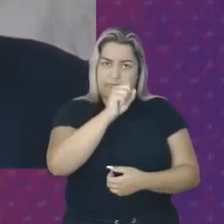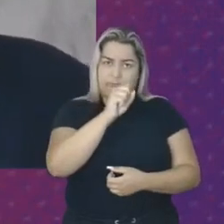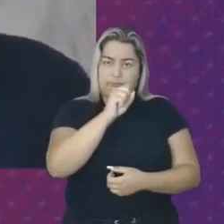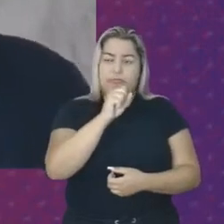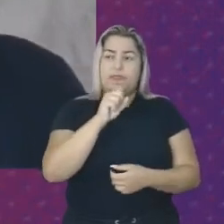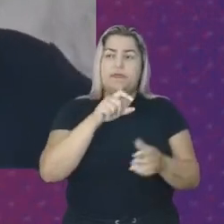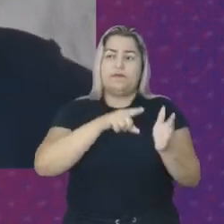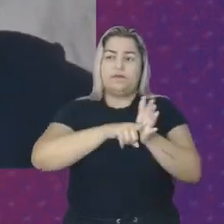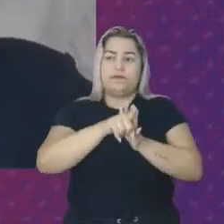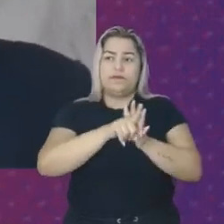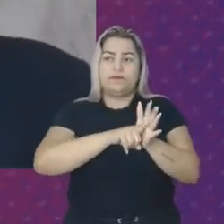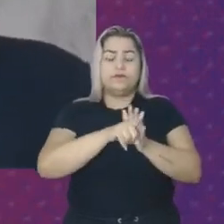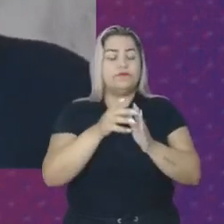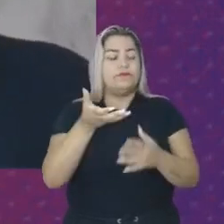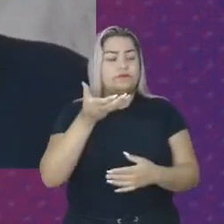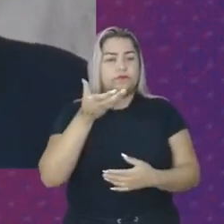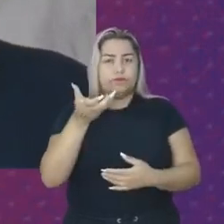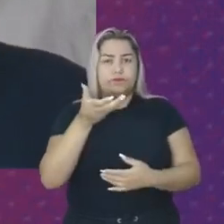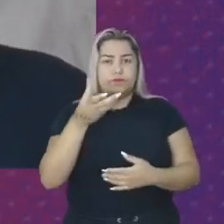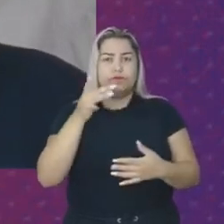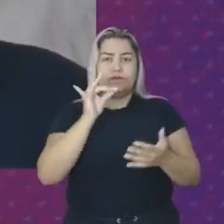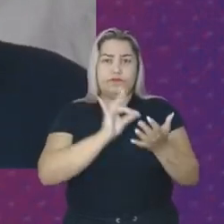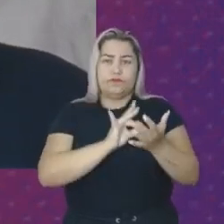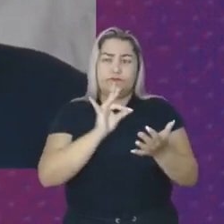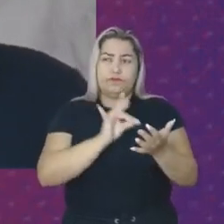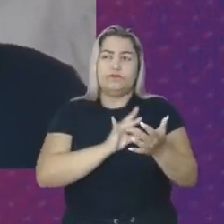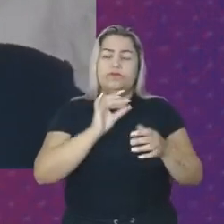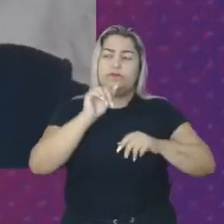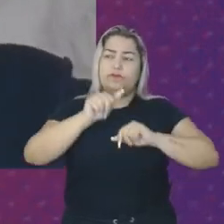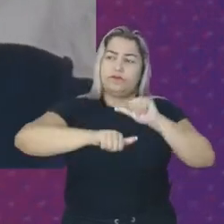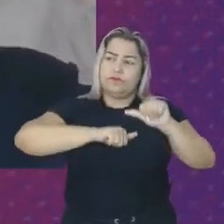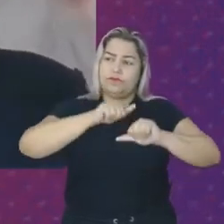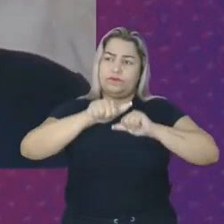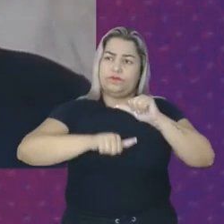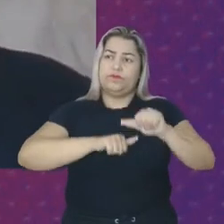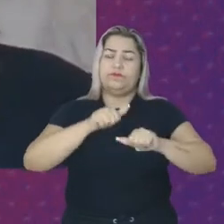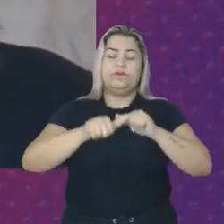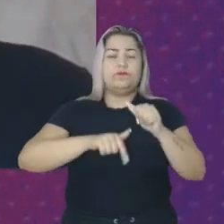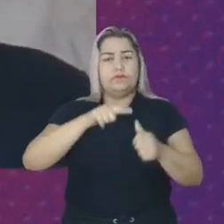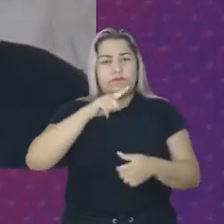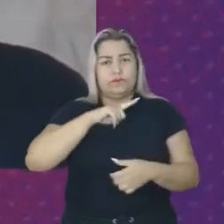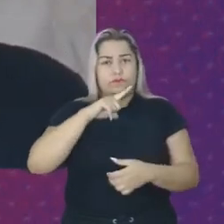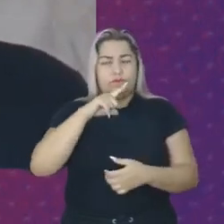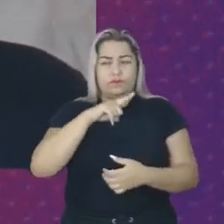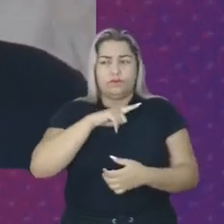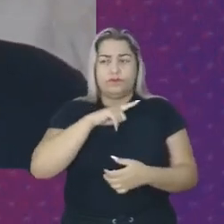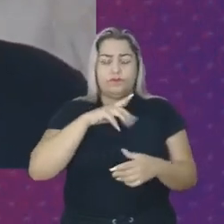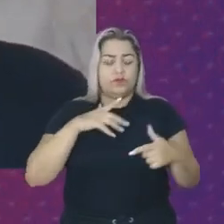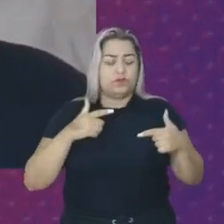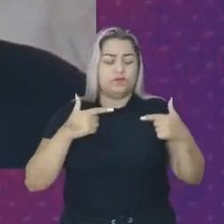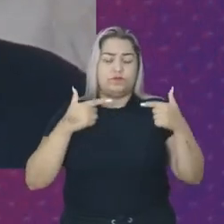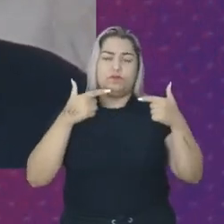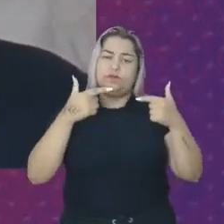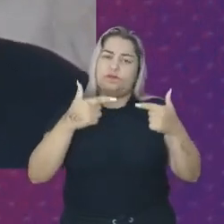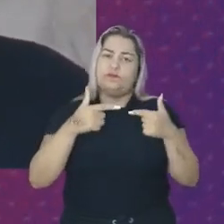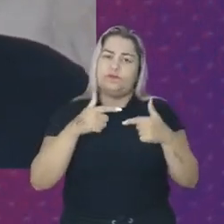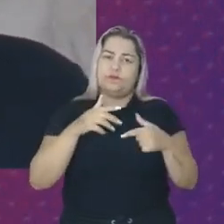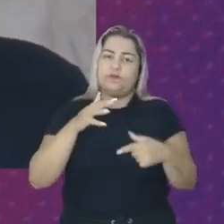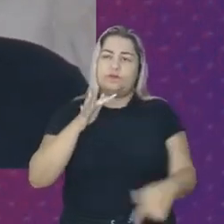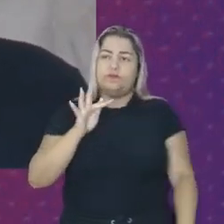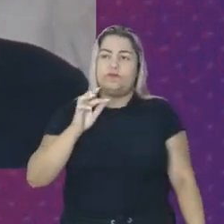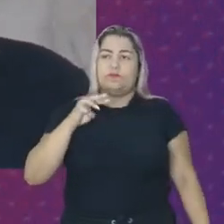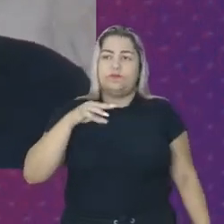o plano e queremos, na verdade, que ele se torne um pacto, que haja uma pactuação de enfrentamento aos